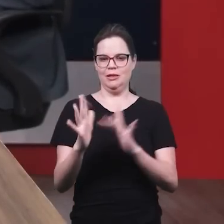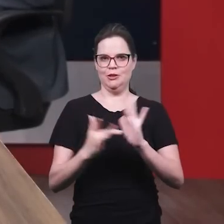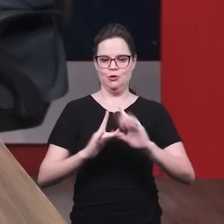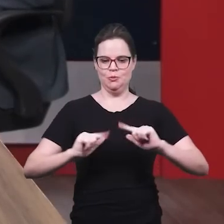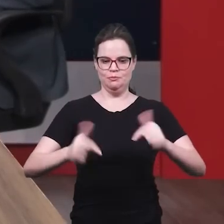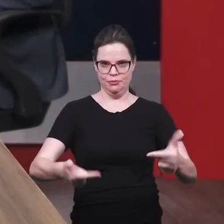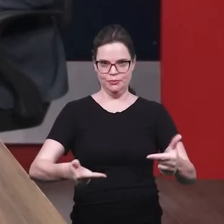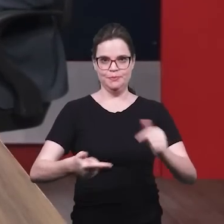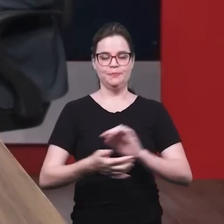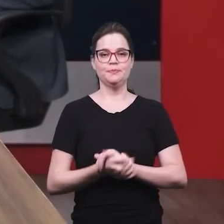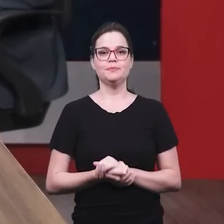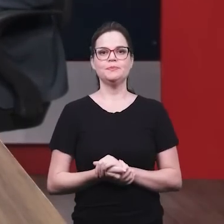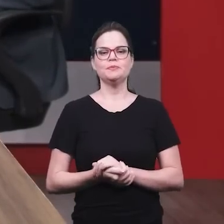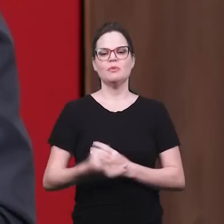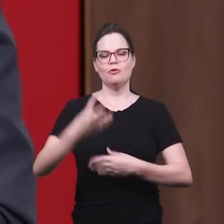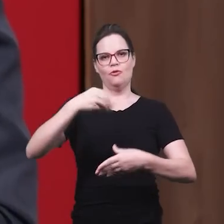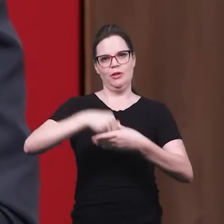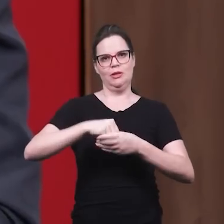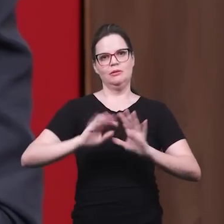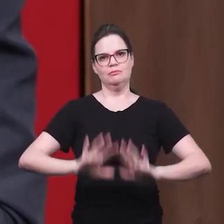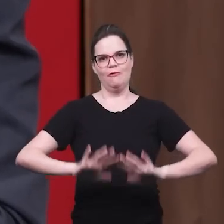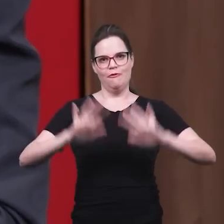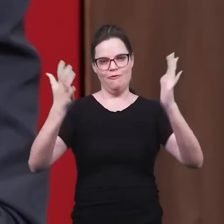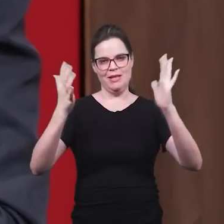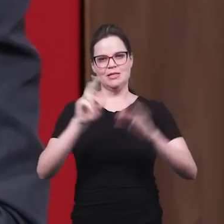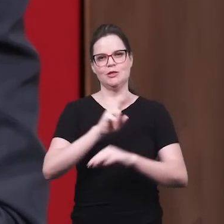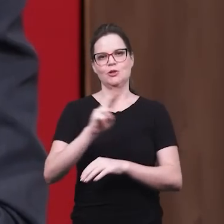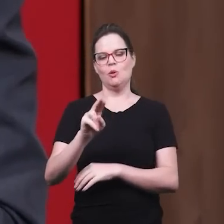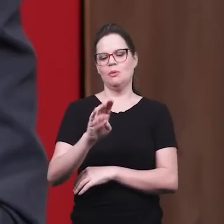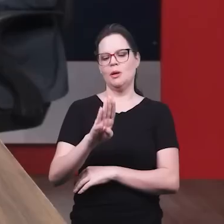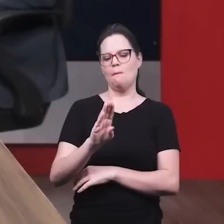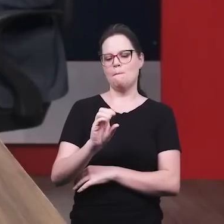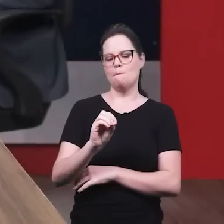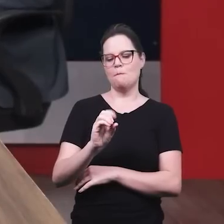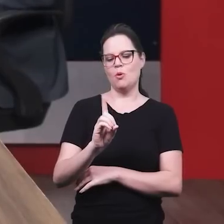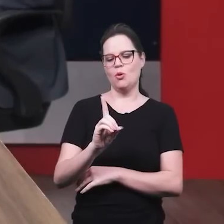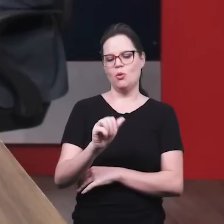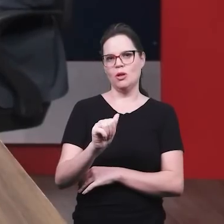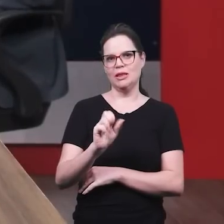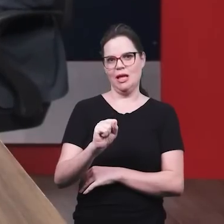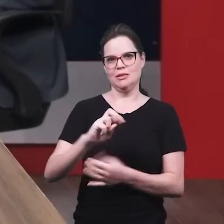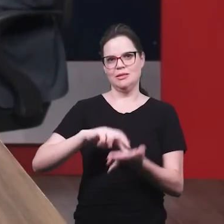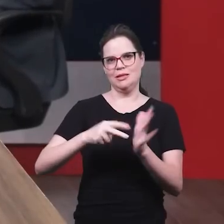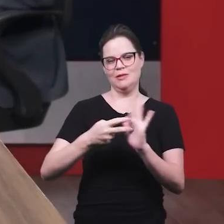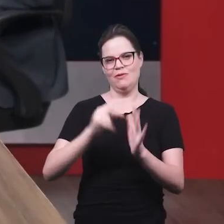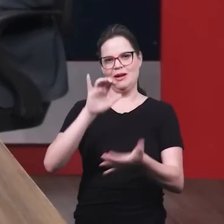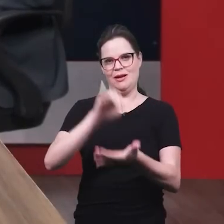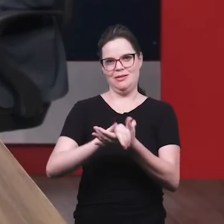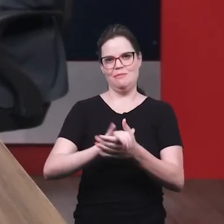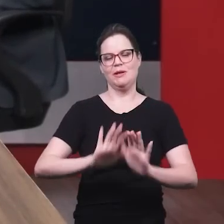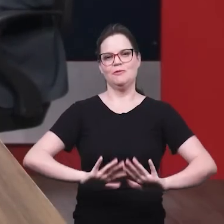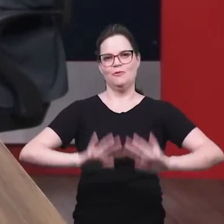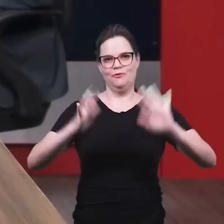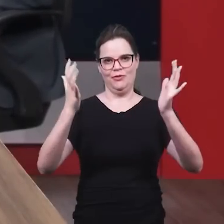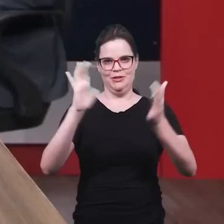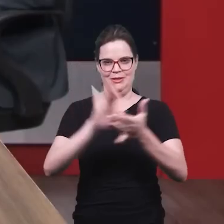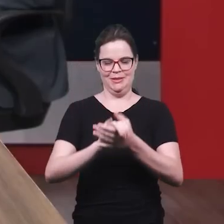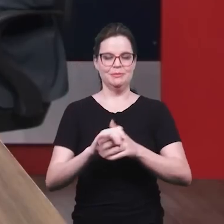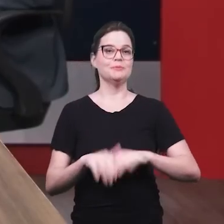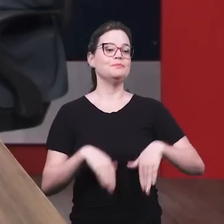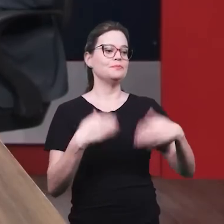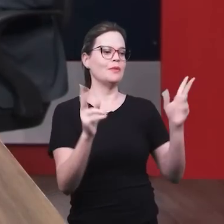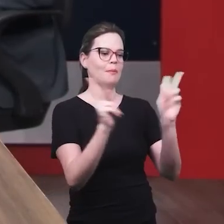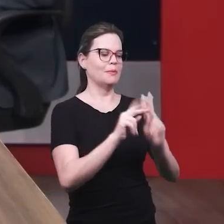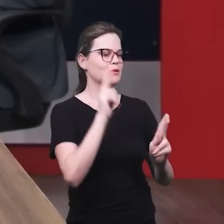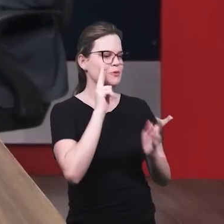a respeito desse assunto. Estamos aqui com o professor Tiago Costa, paz do Senhor. Amém, paz do Senhor, pastor Gilson, os